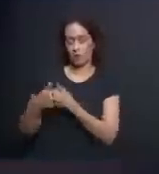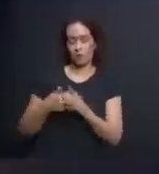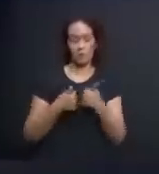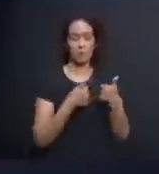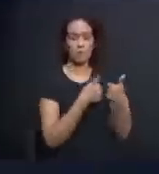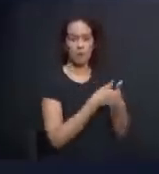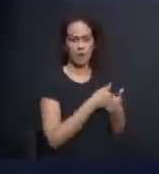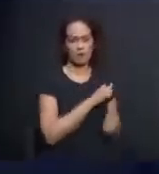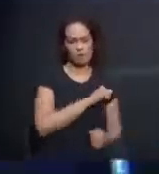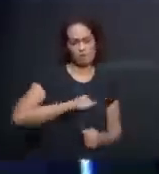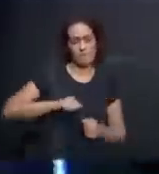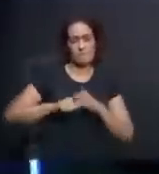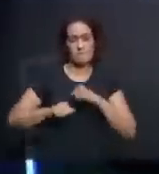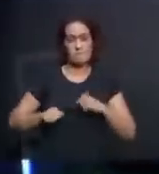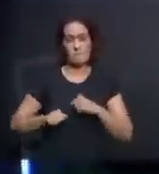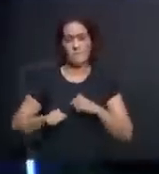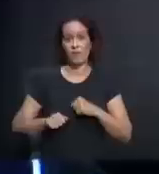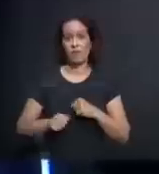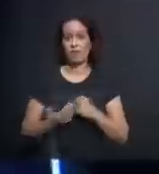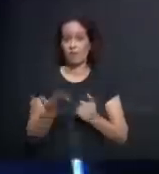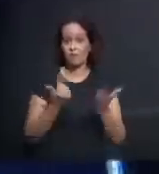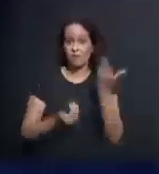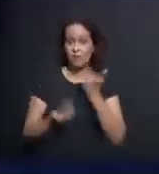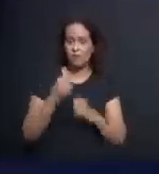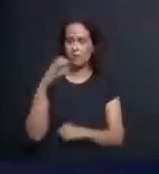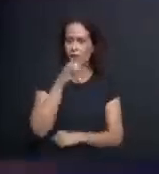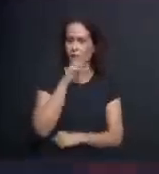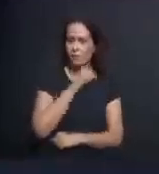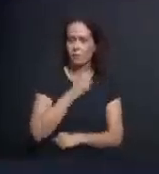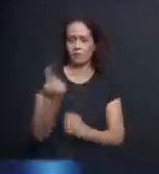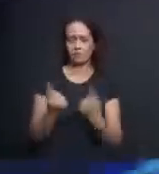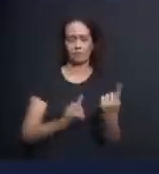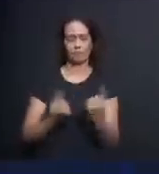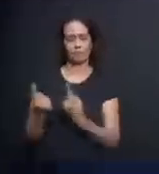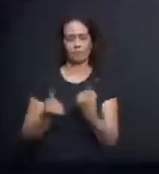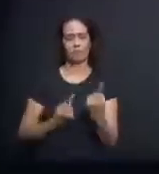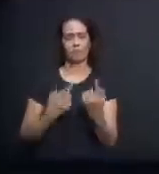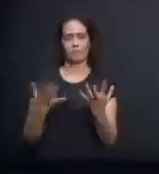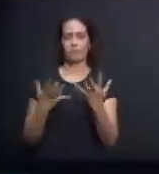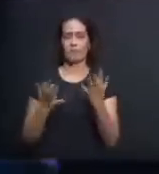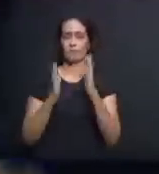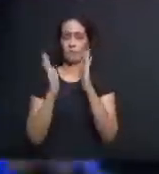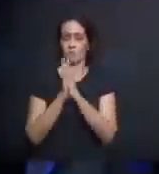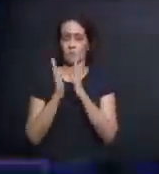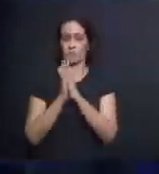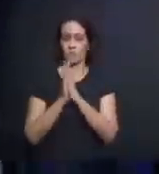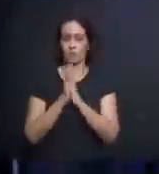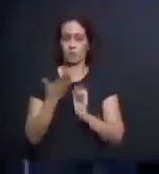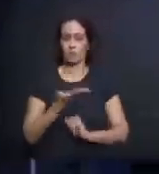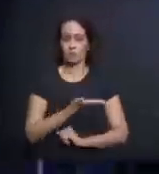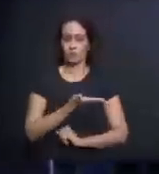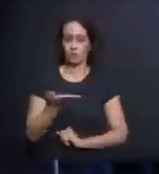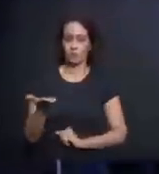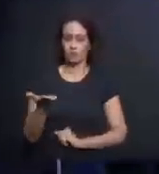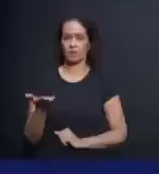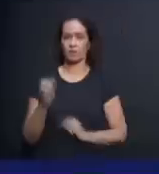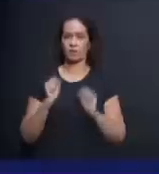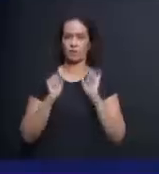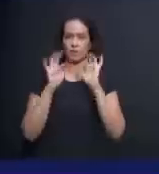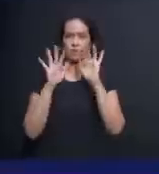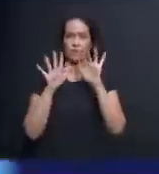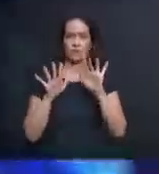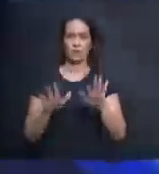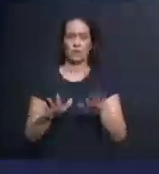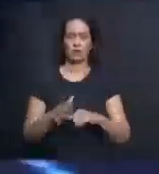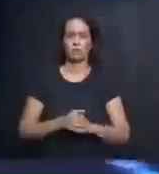da cotovelada, mas sai desse corredor e vem aqui na frente que nós queremos orar com você, te receber, te abençoar. Mesmo